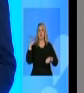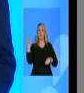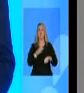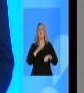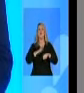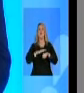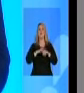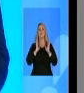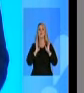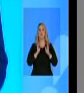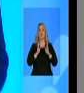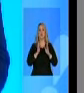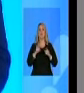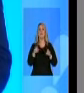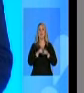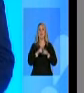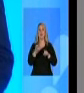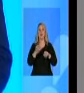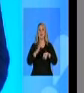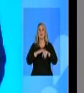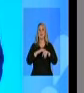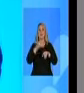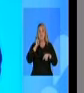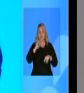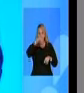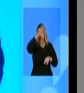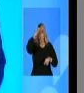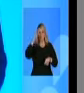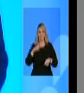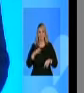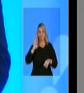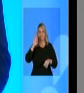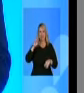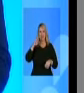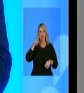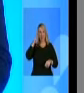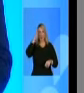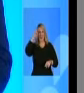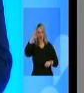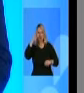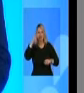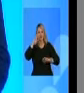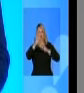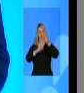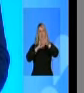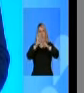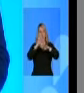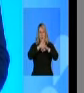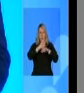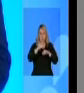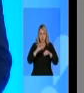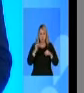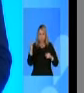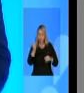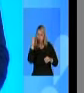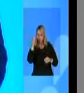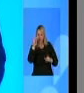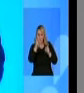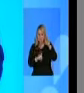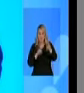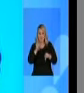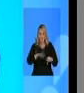fizemos e que eu quero fazer como prefeito, com inteligência, com tecnologia, mas investir em pessoas, investir também